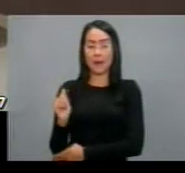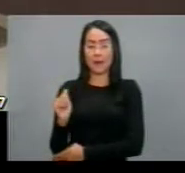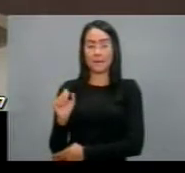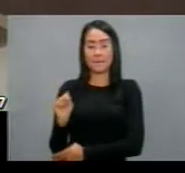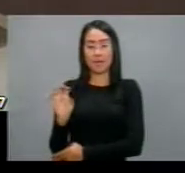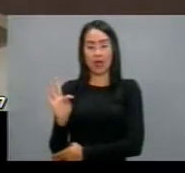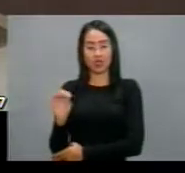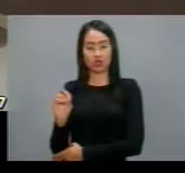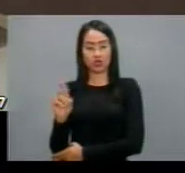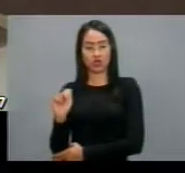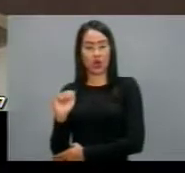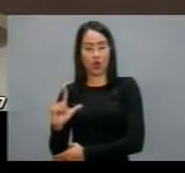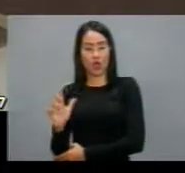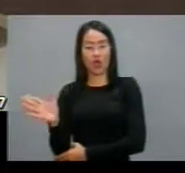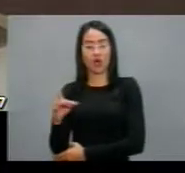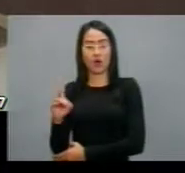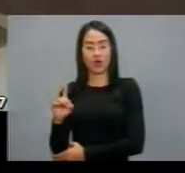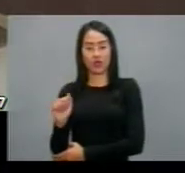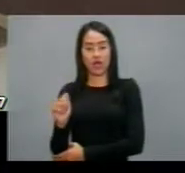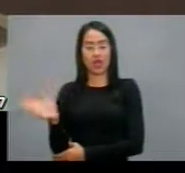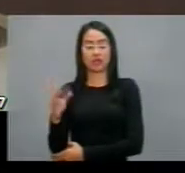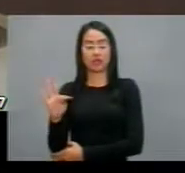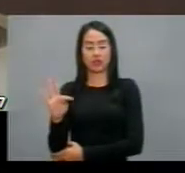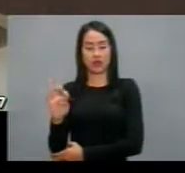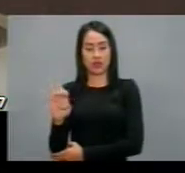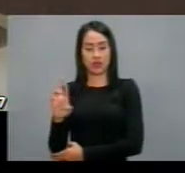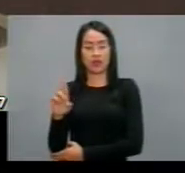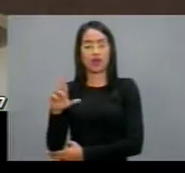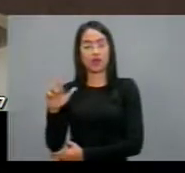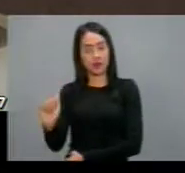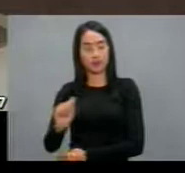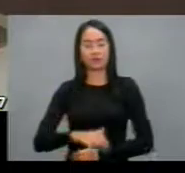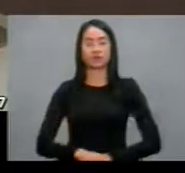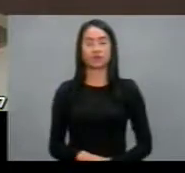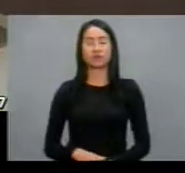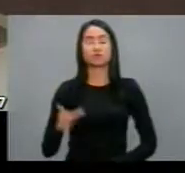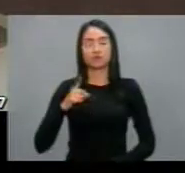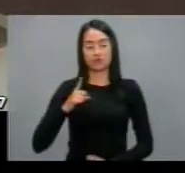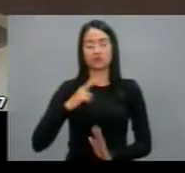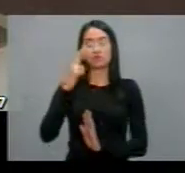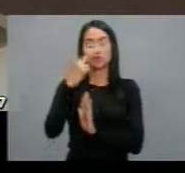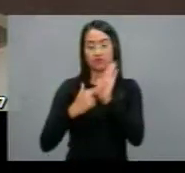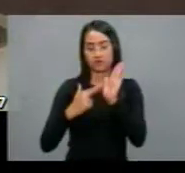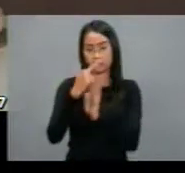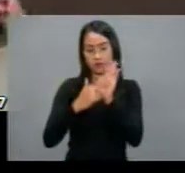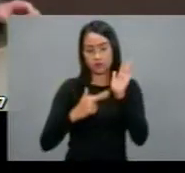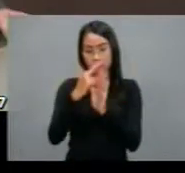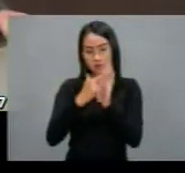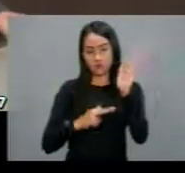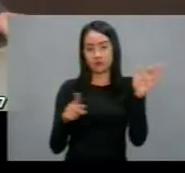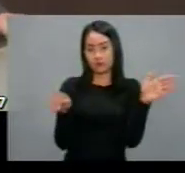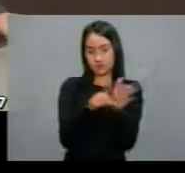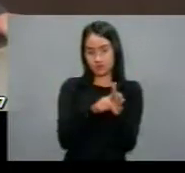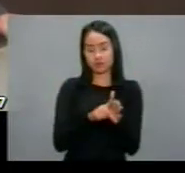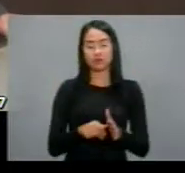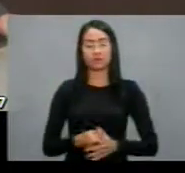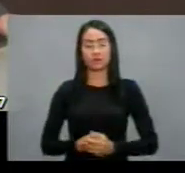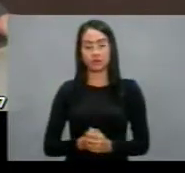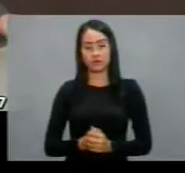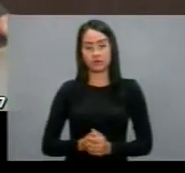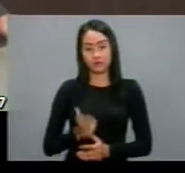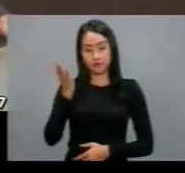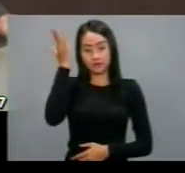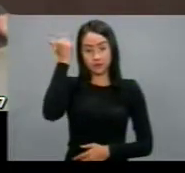de 26% nos conflitos do campo, relatório da Comissão Pastoral da Terra.